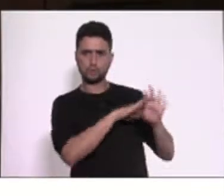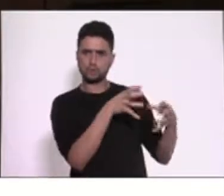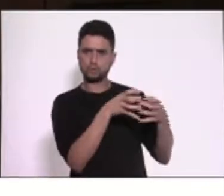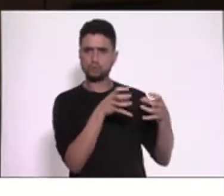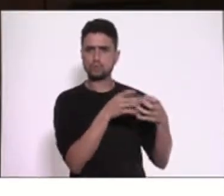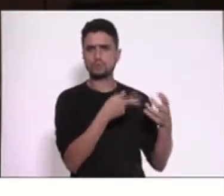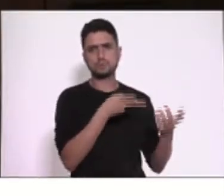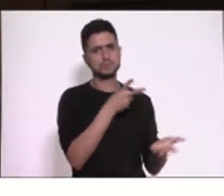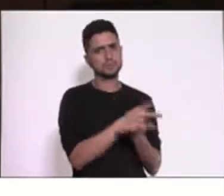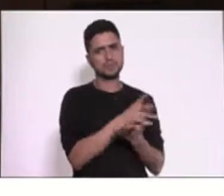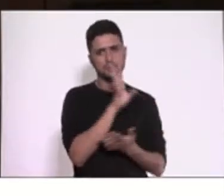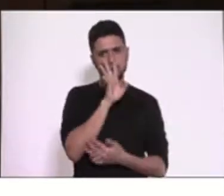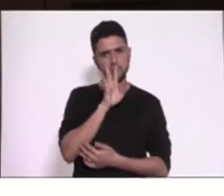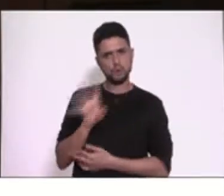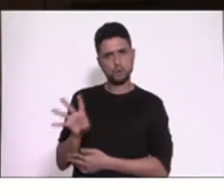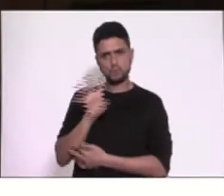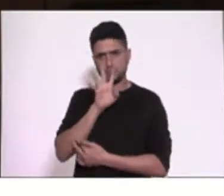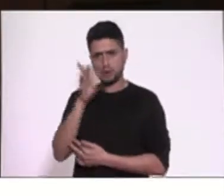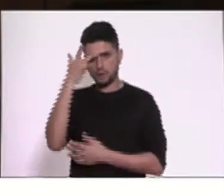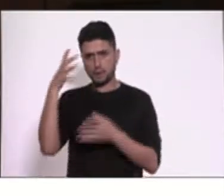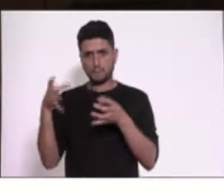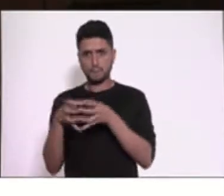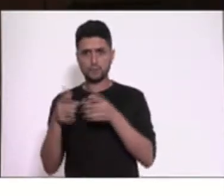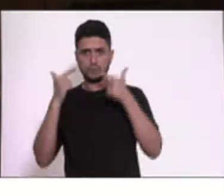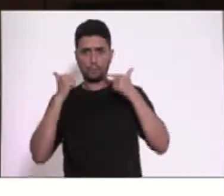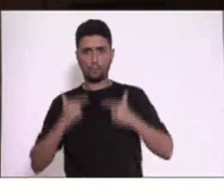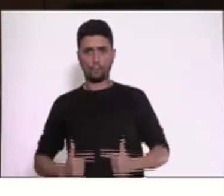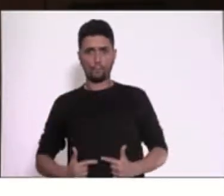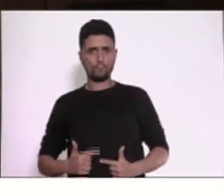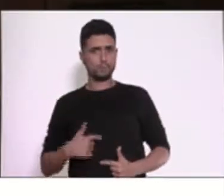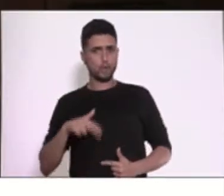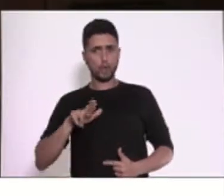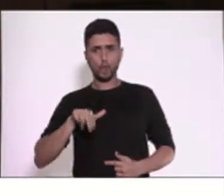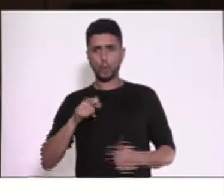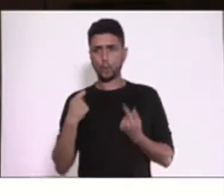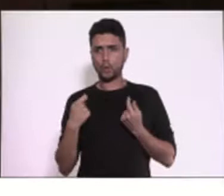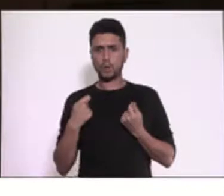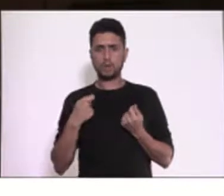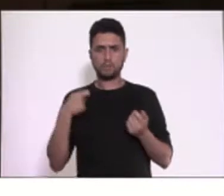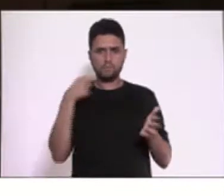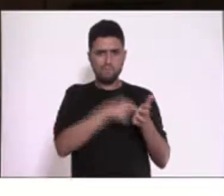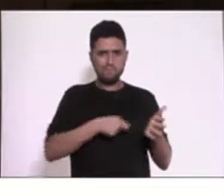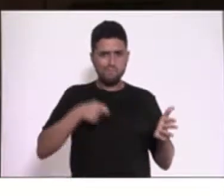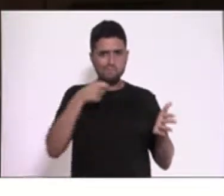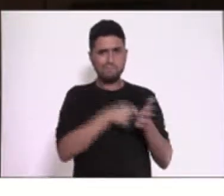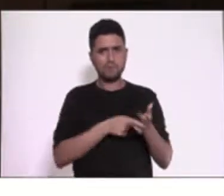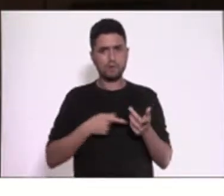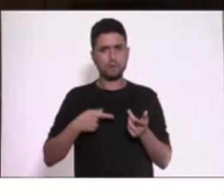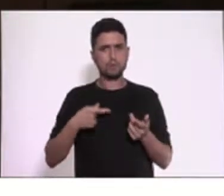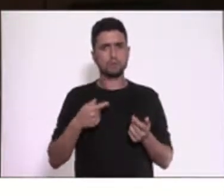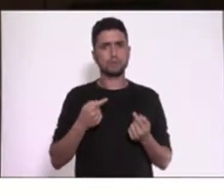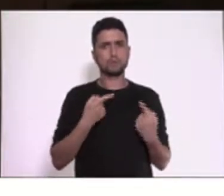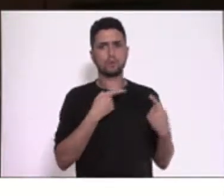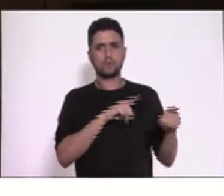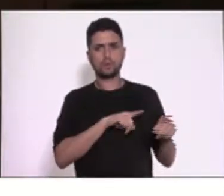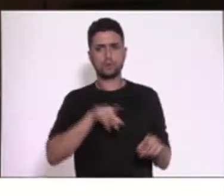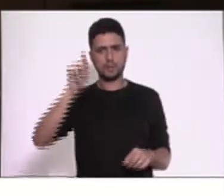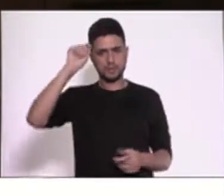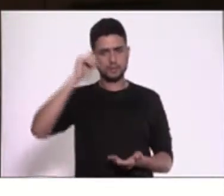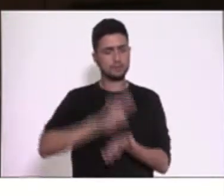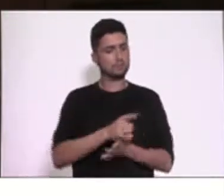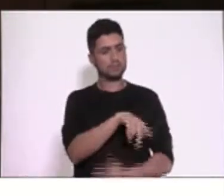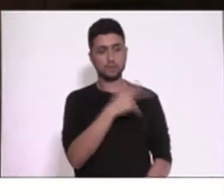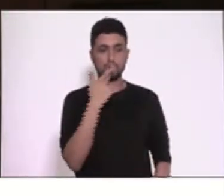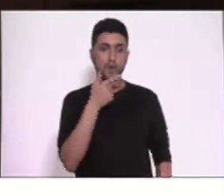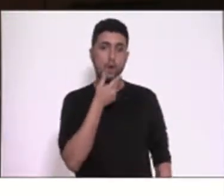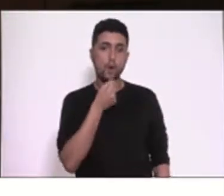premiar pessoas que nunca lutaram contra o racismo. Vocês, por exemplo, não falam de Luiz Gama, que foi um